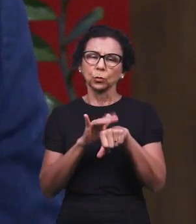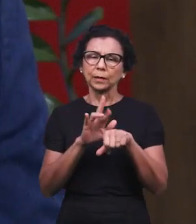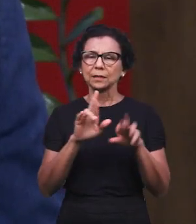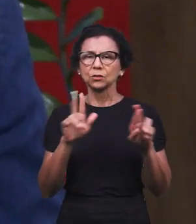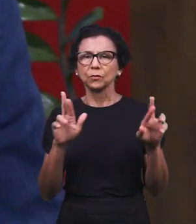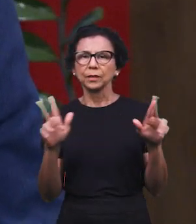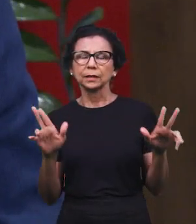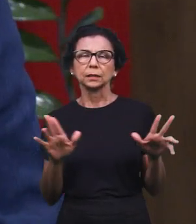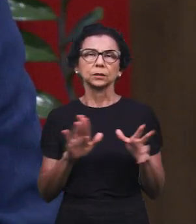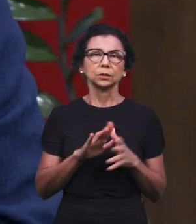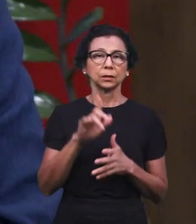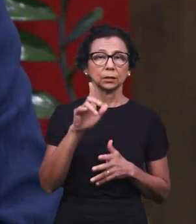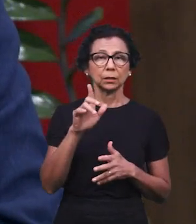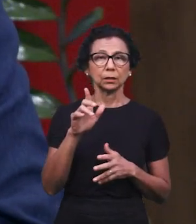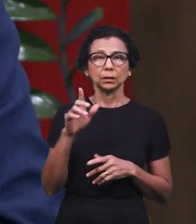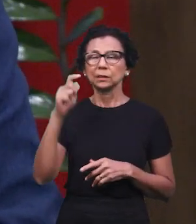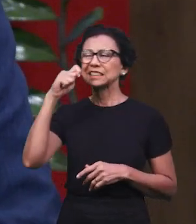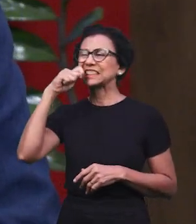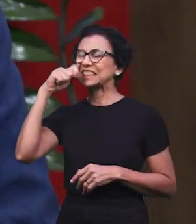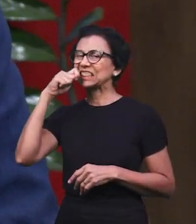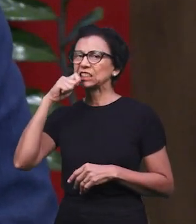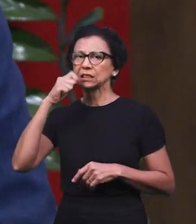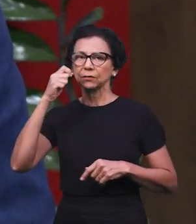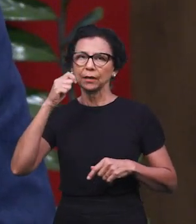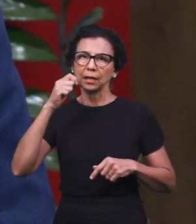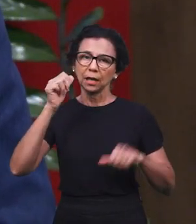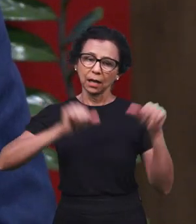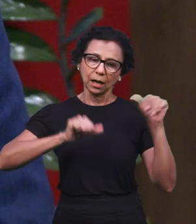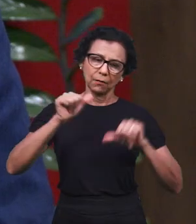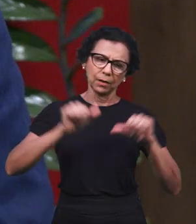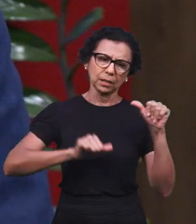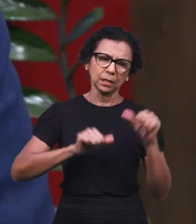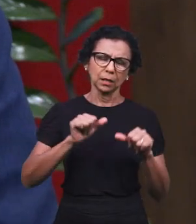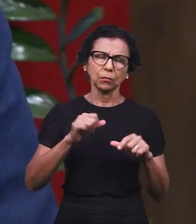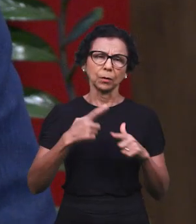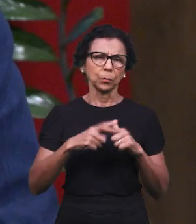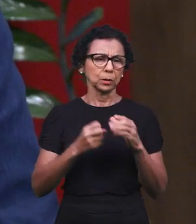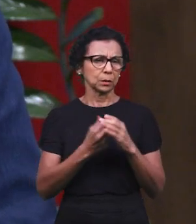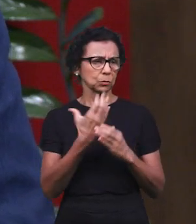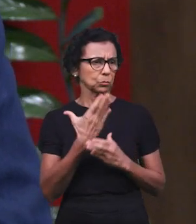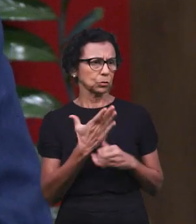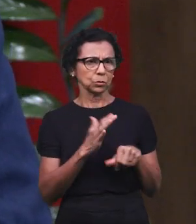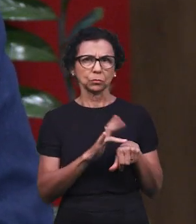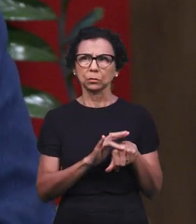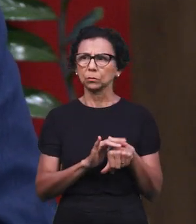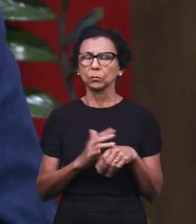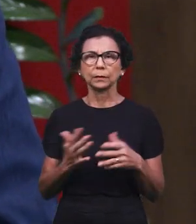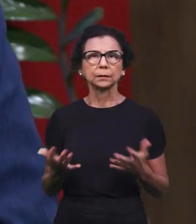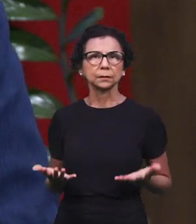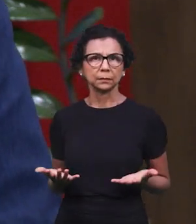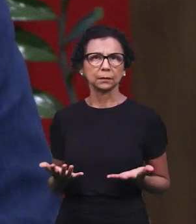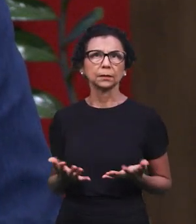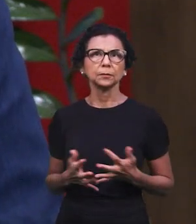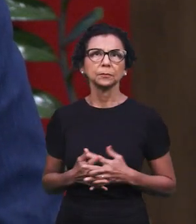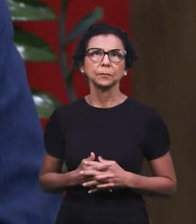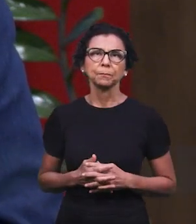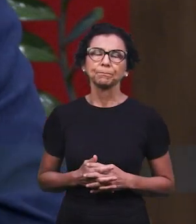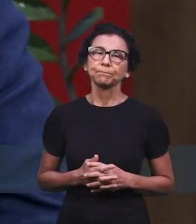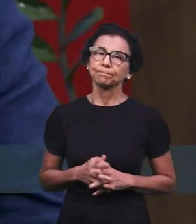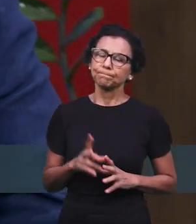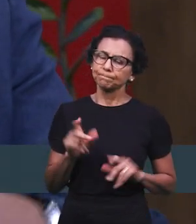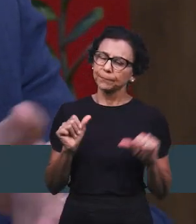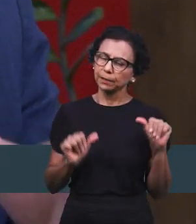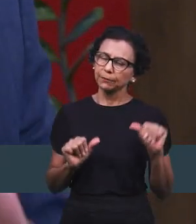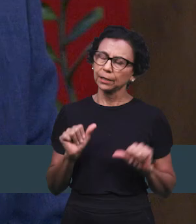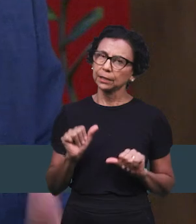que surgiu? Eu acho que essa é a pergunta mais crucial, né? Então, a gente sempre avalia, porque dependendo da causa, a